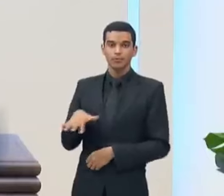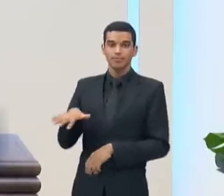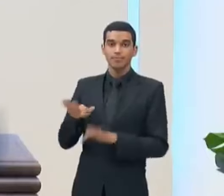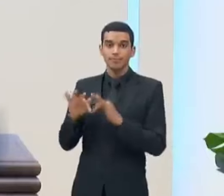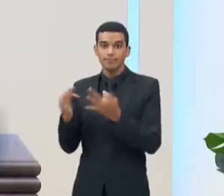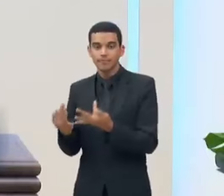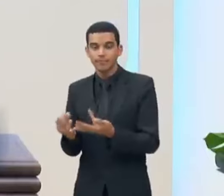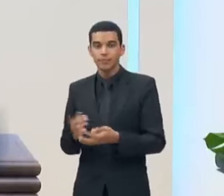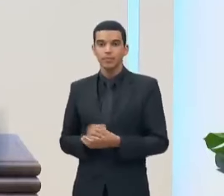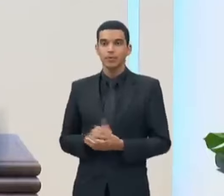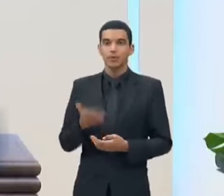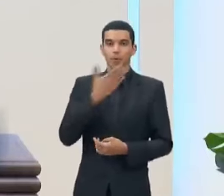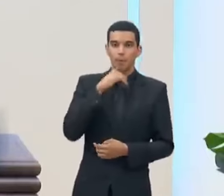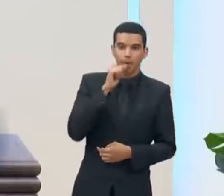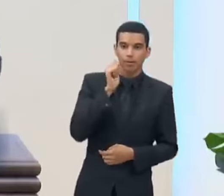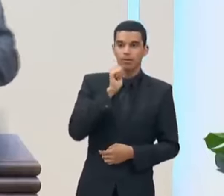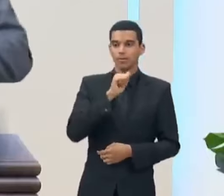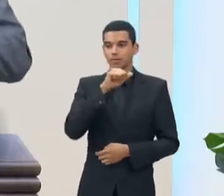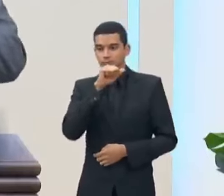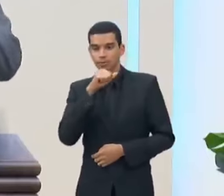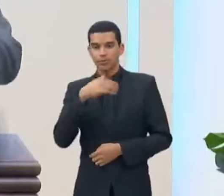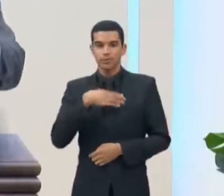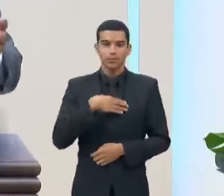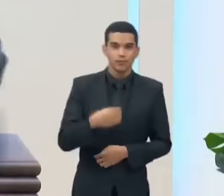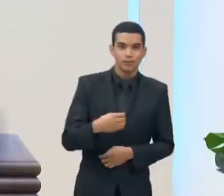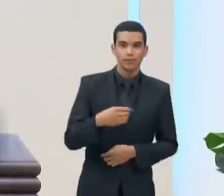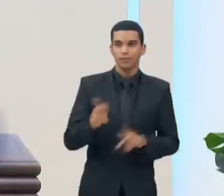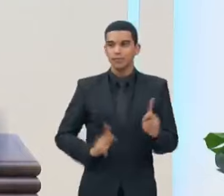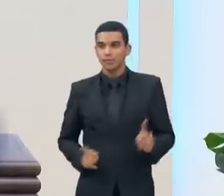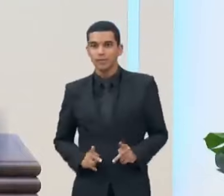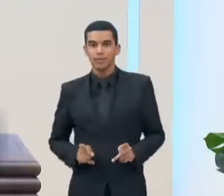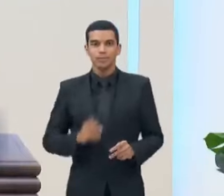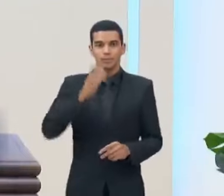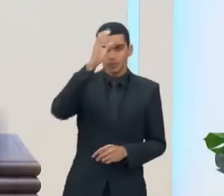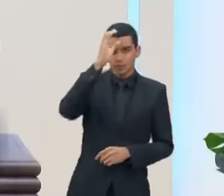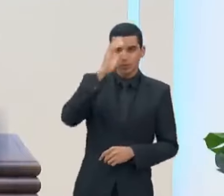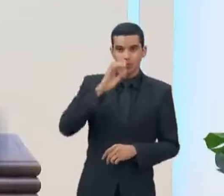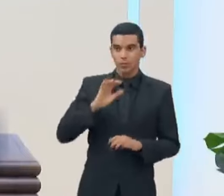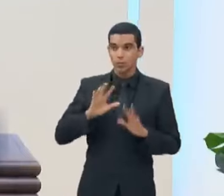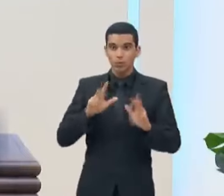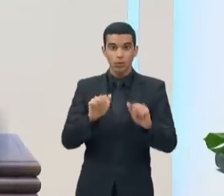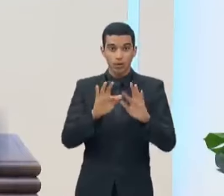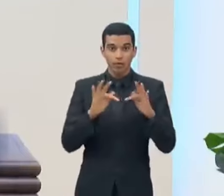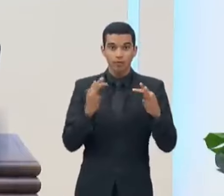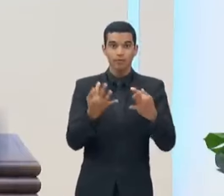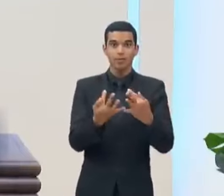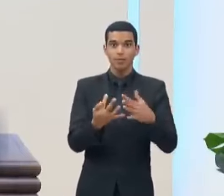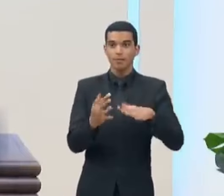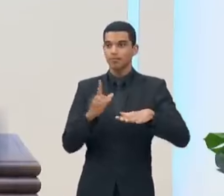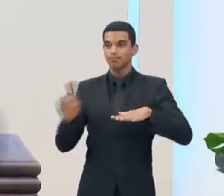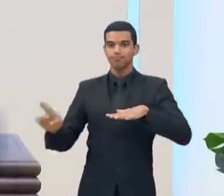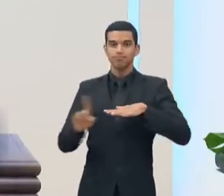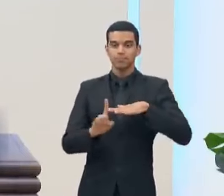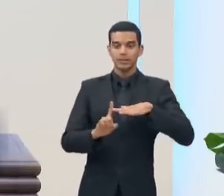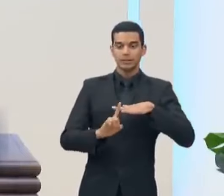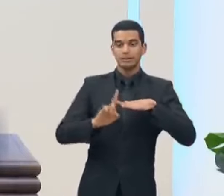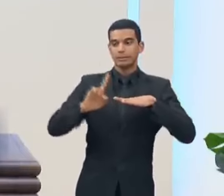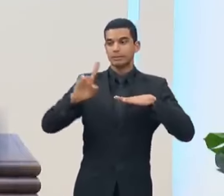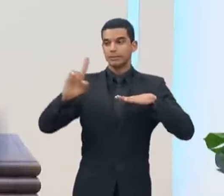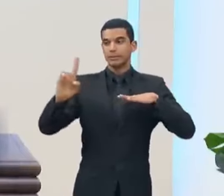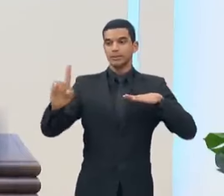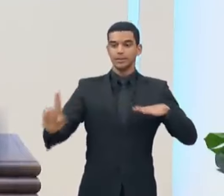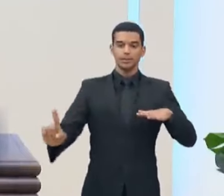filhos, seus primos, seus tios, toda a sua família não tinha como viver juntos, não tinha como